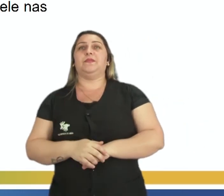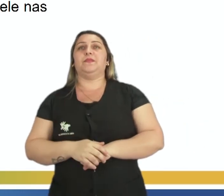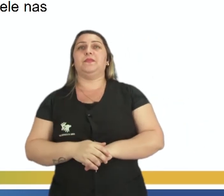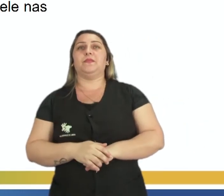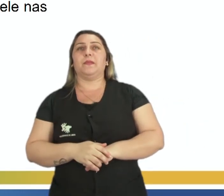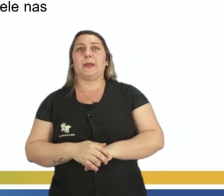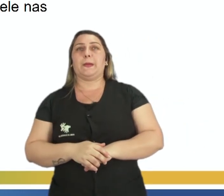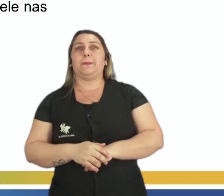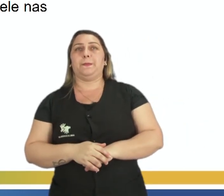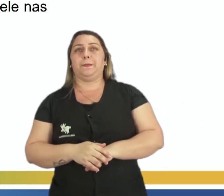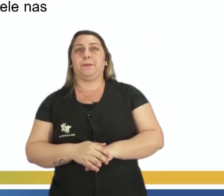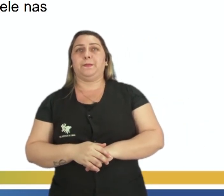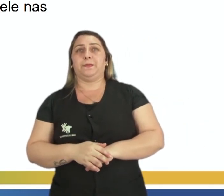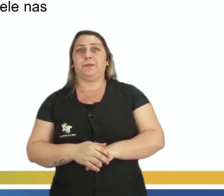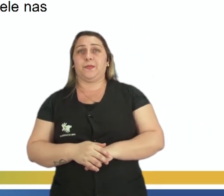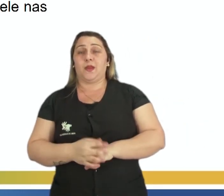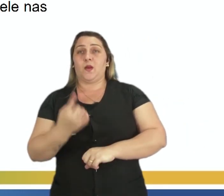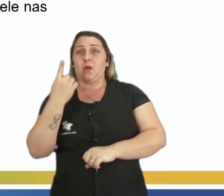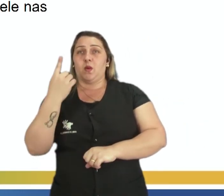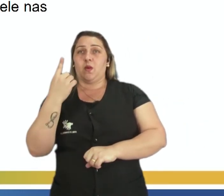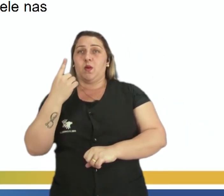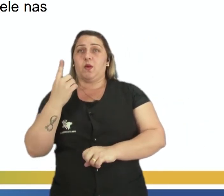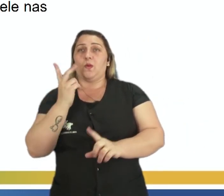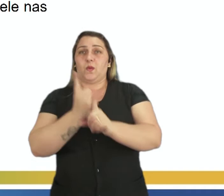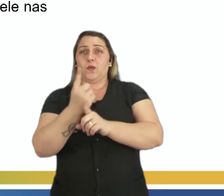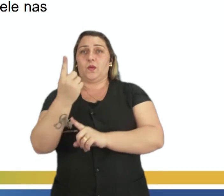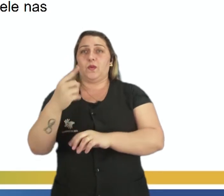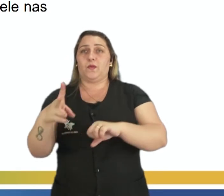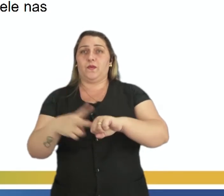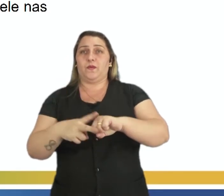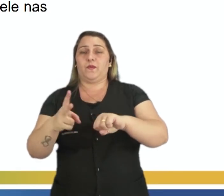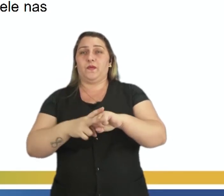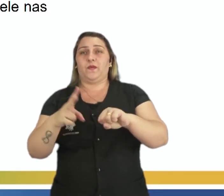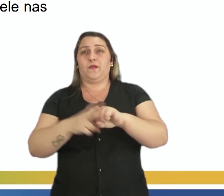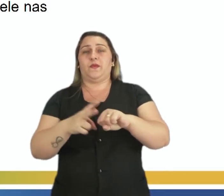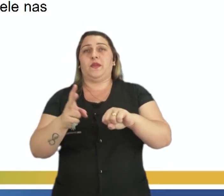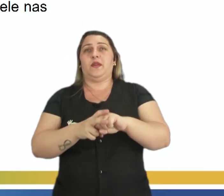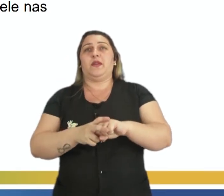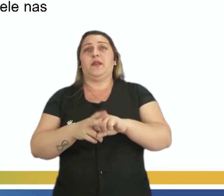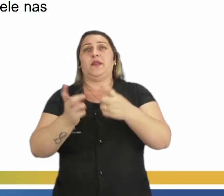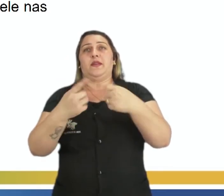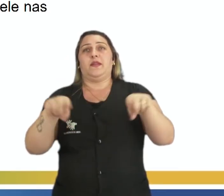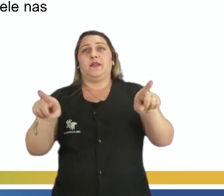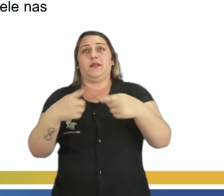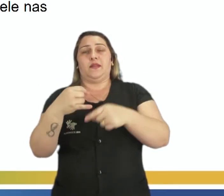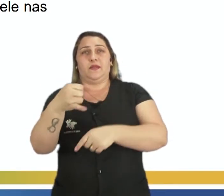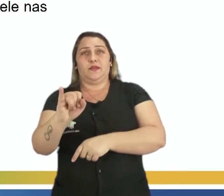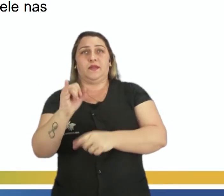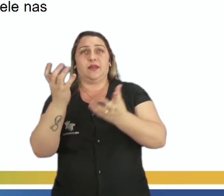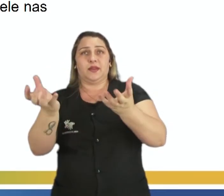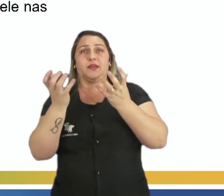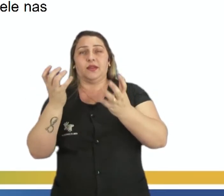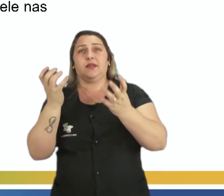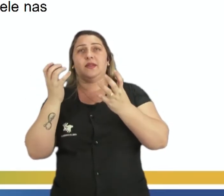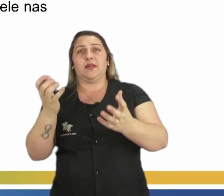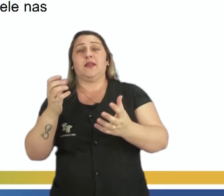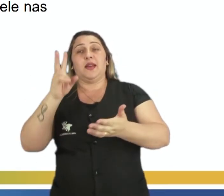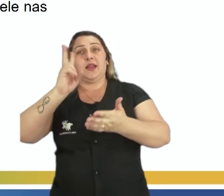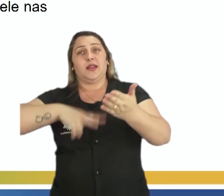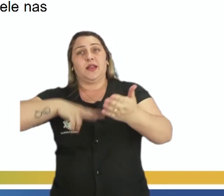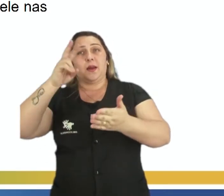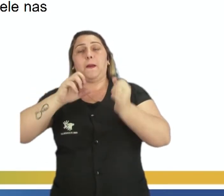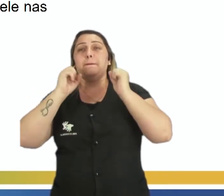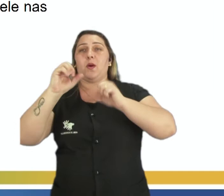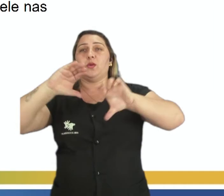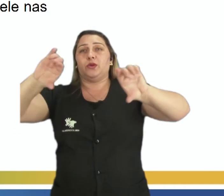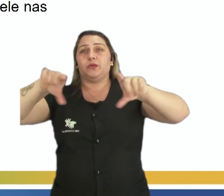Então identifique pelo menos um verbo e o modo verbal nas cantigas a seguir. Se você quiser, ao invés de ler,